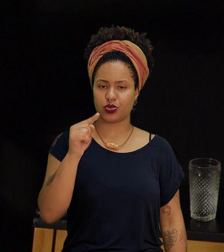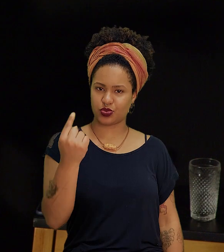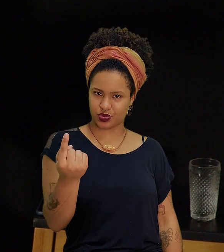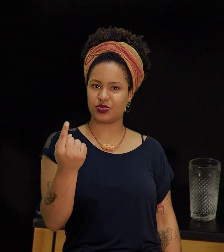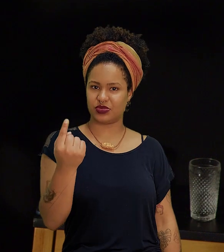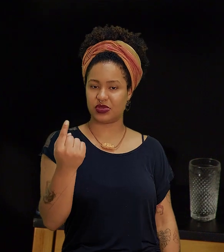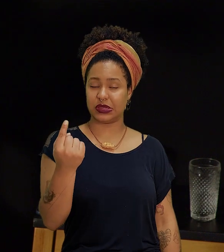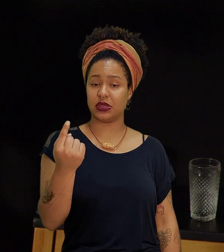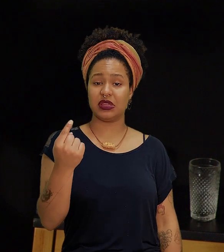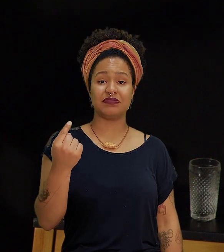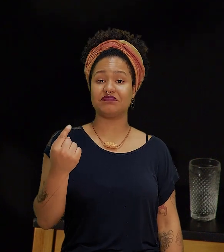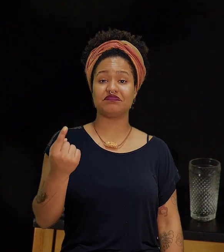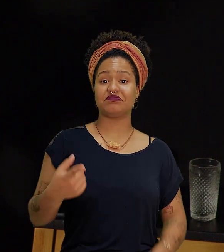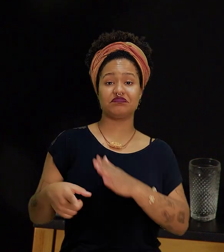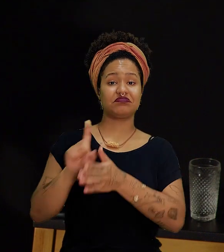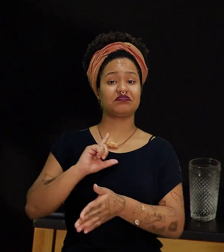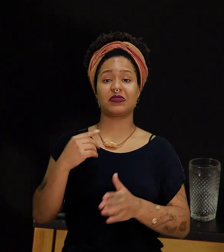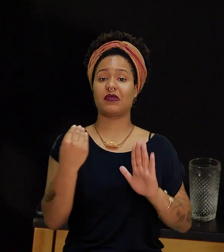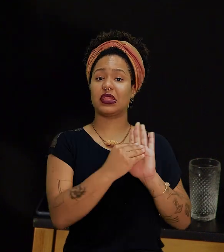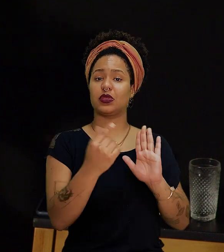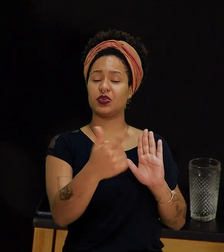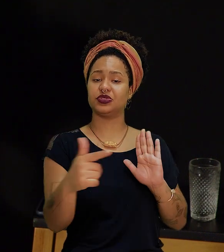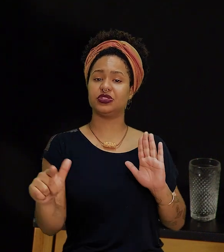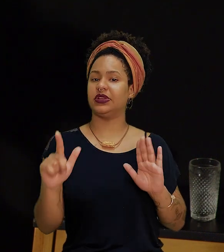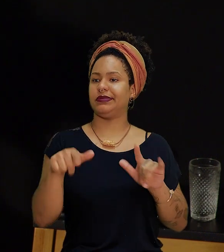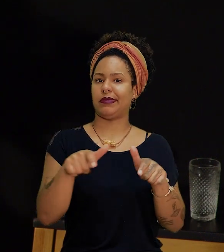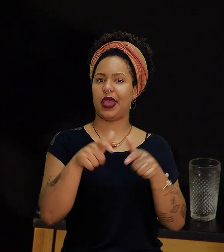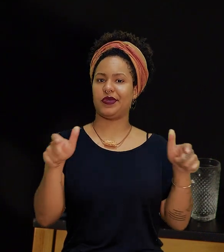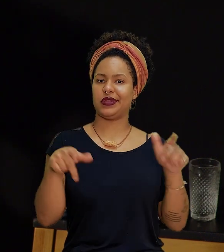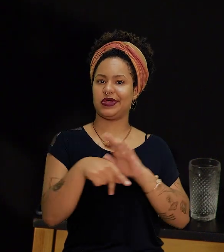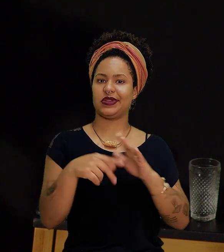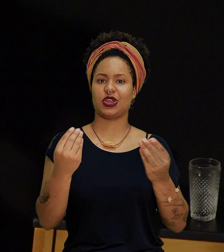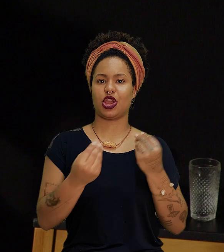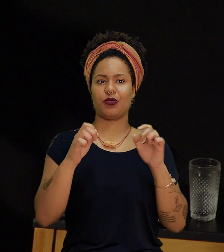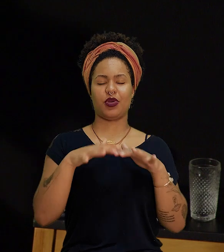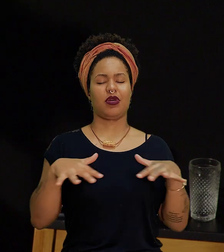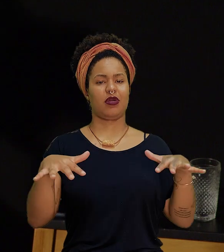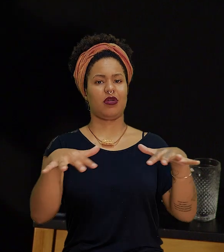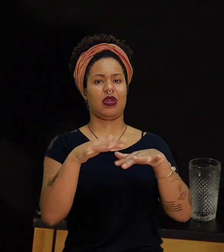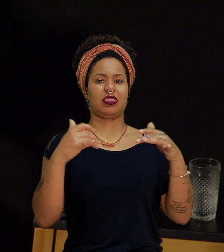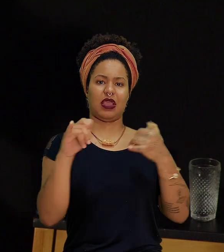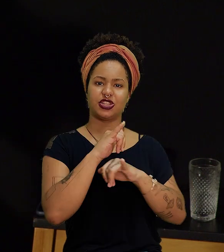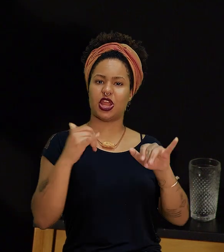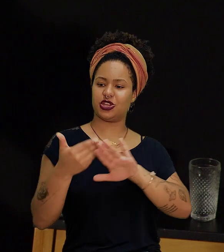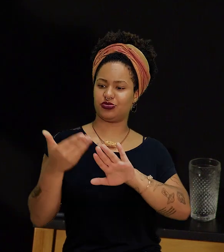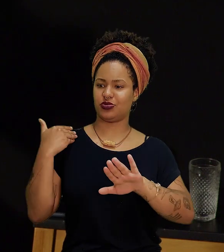1,1, tá certo? Que não estavam previstas ali na maior parte dos cenários